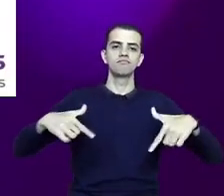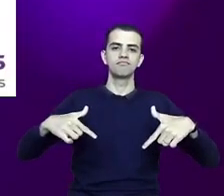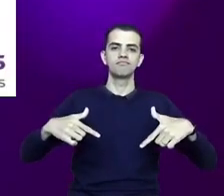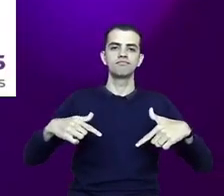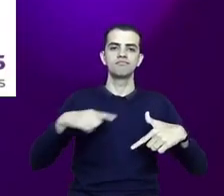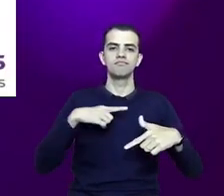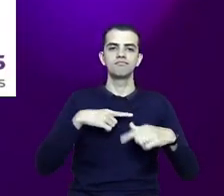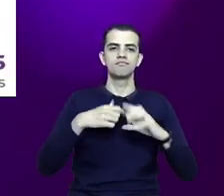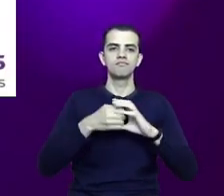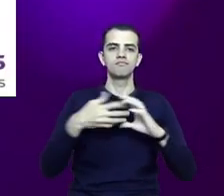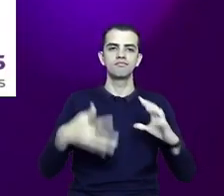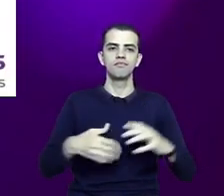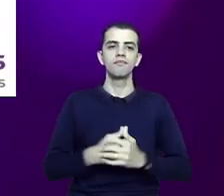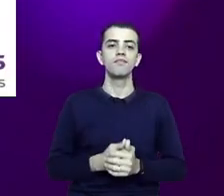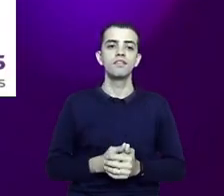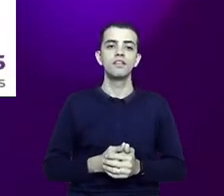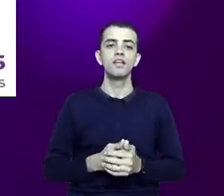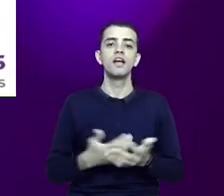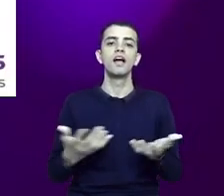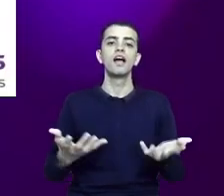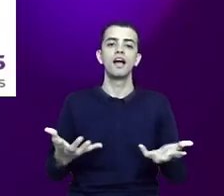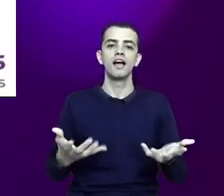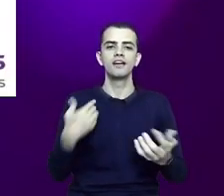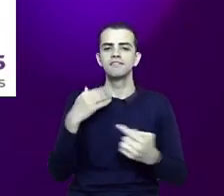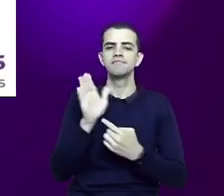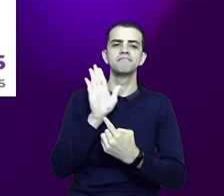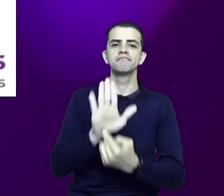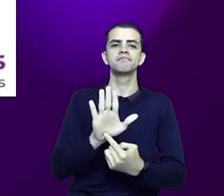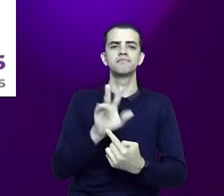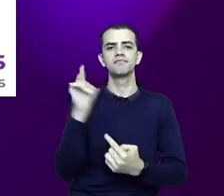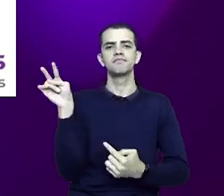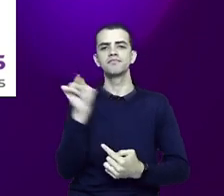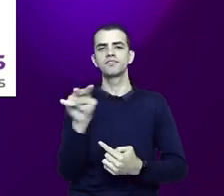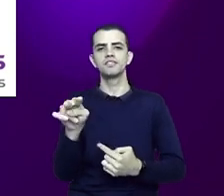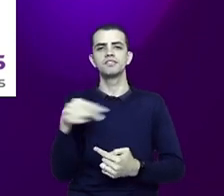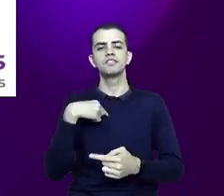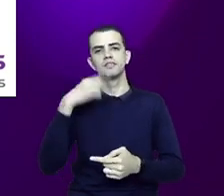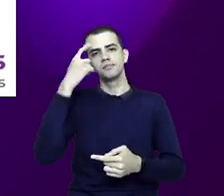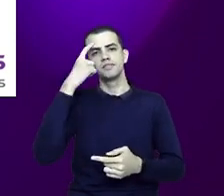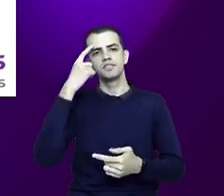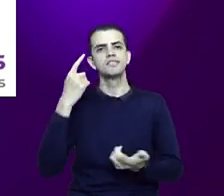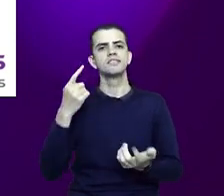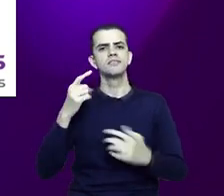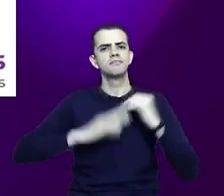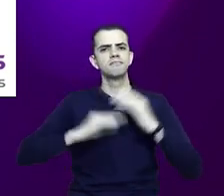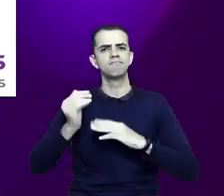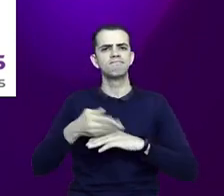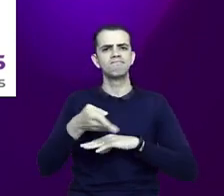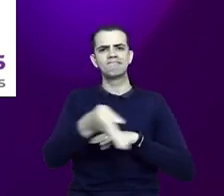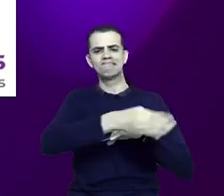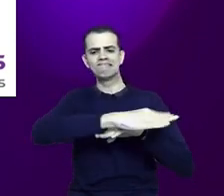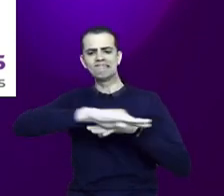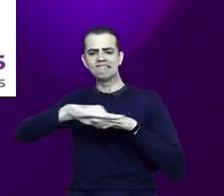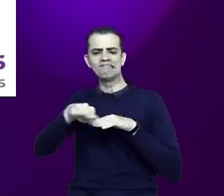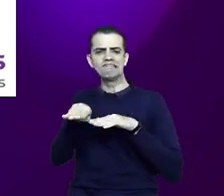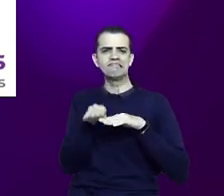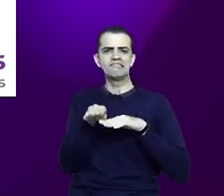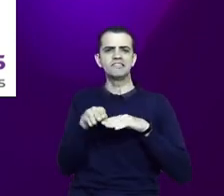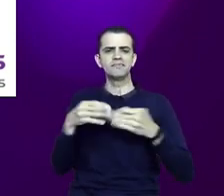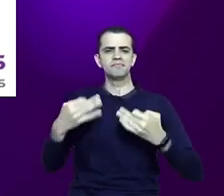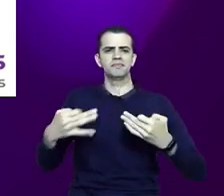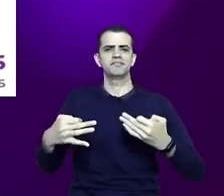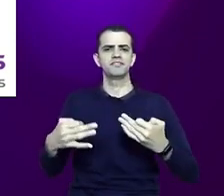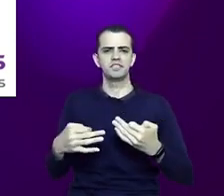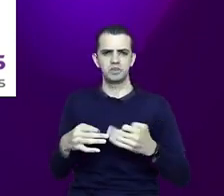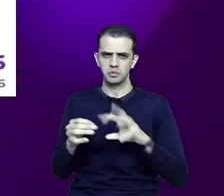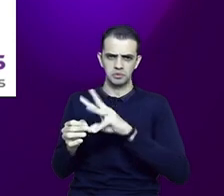de interesse. Quando a gente vê uma imagem dessa, primeiramente a gente pergunta quem foi o motorista habilidoso. É um grande desafio. Será que todos que estão aqui